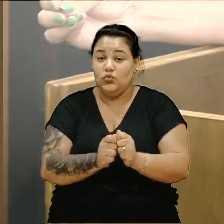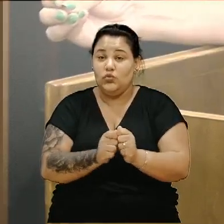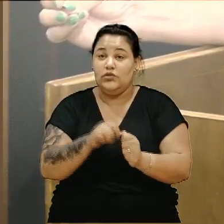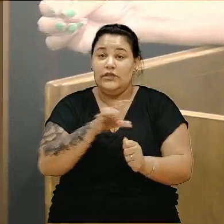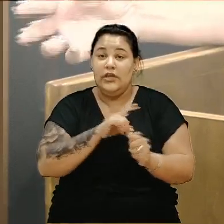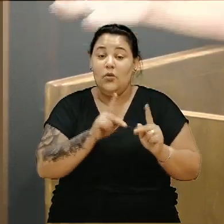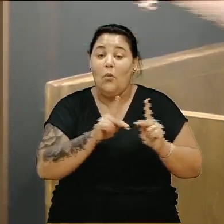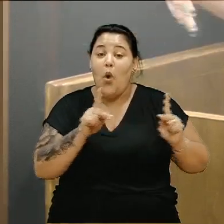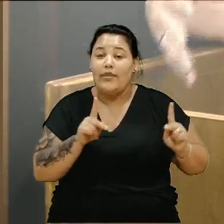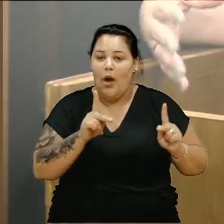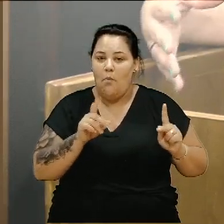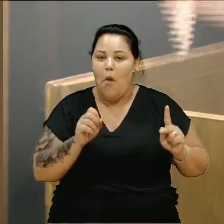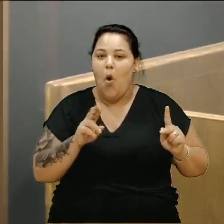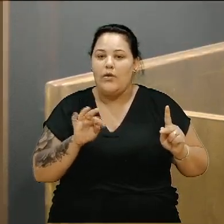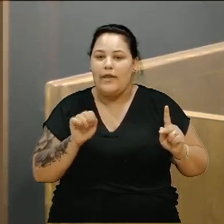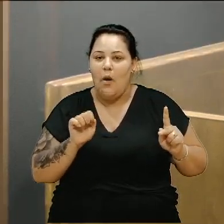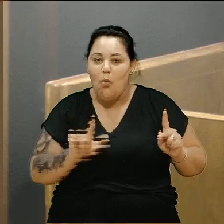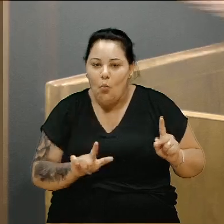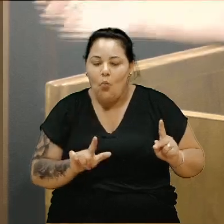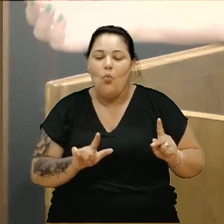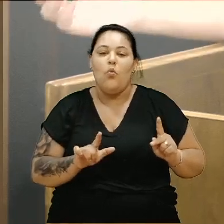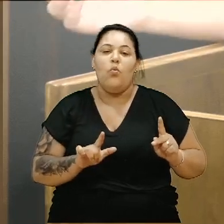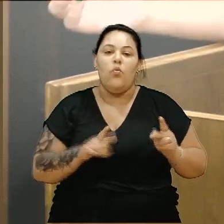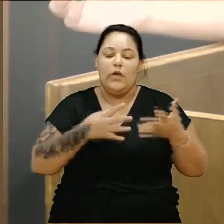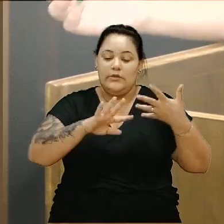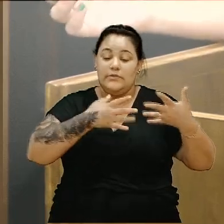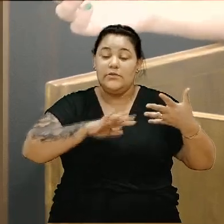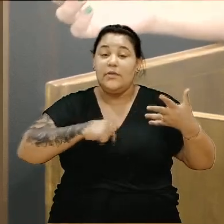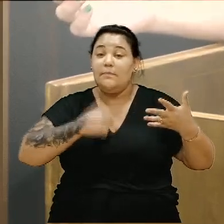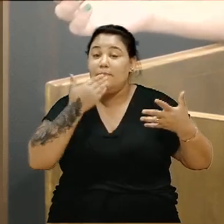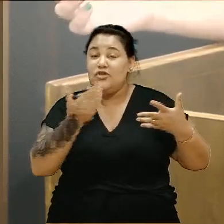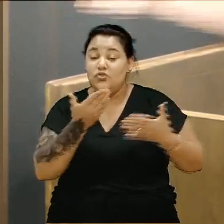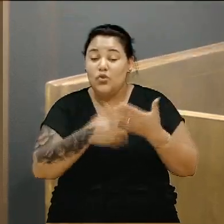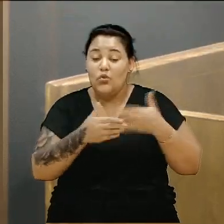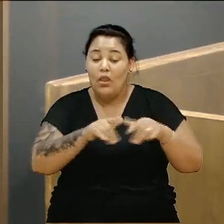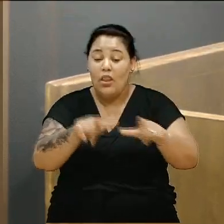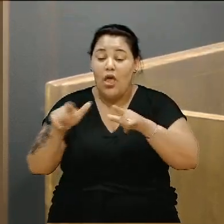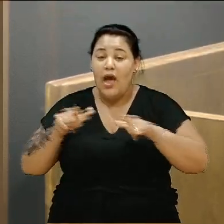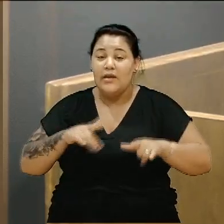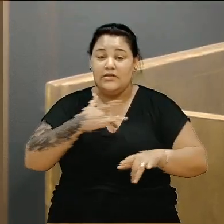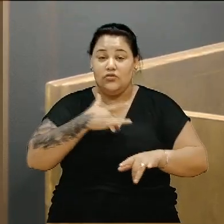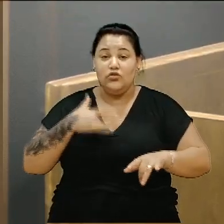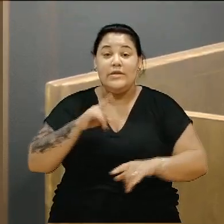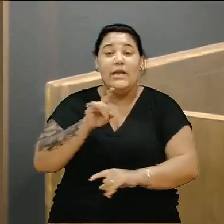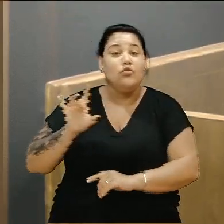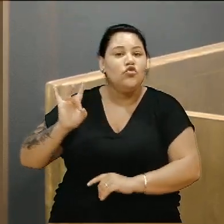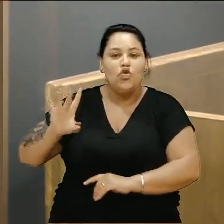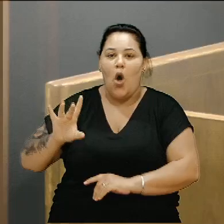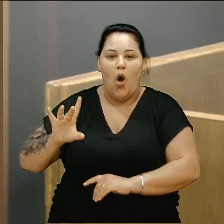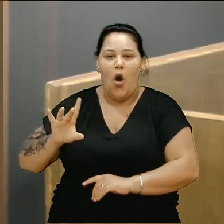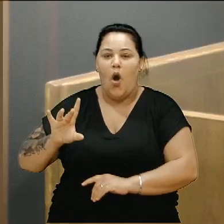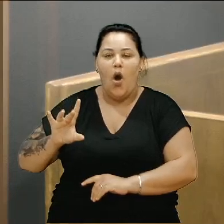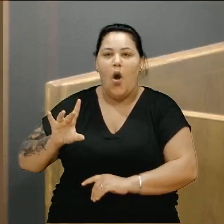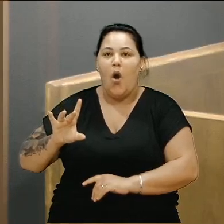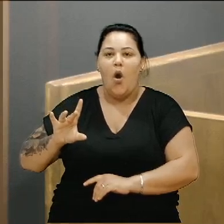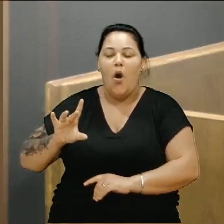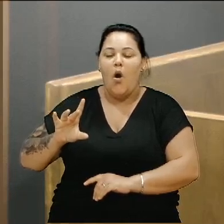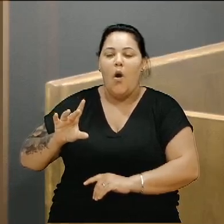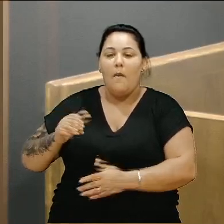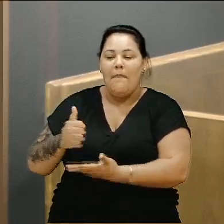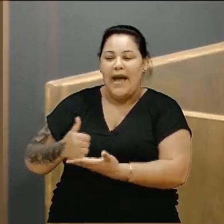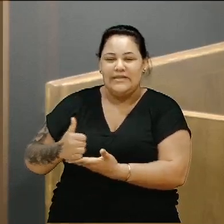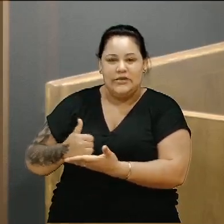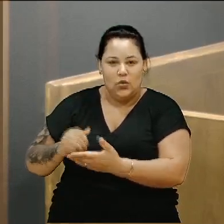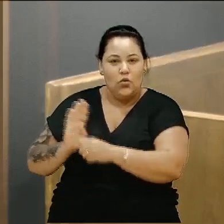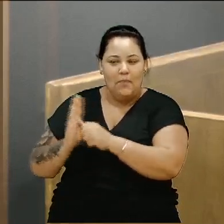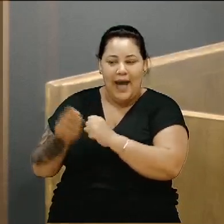da transparência, a gente está pedindo para que todas as unidades de saúde, não só as unidades básicas, mas também o CES, a